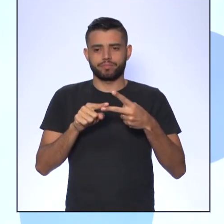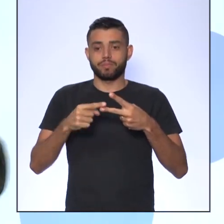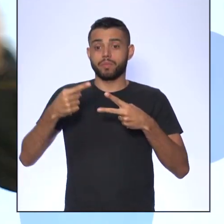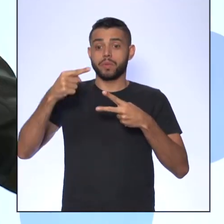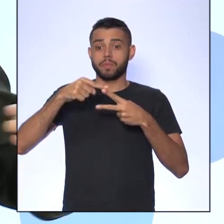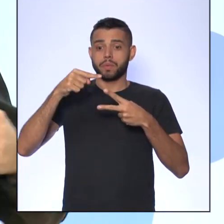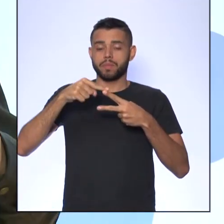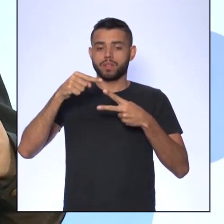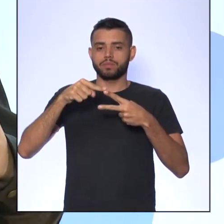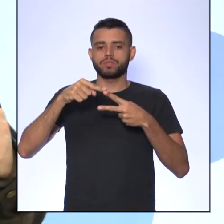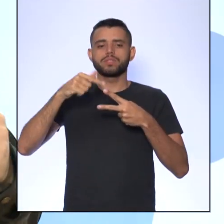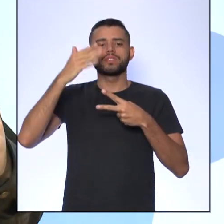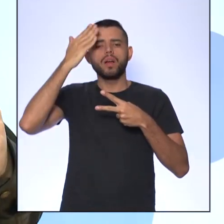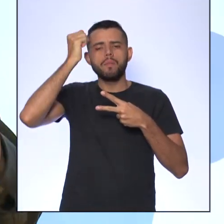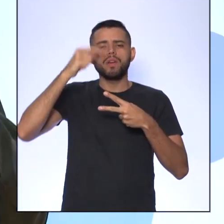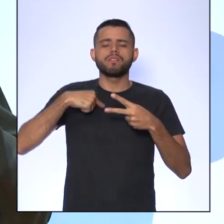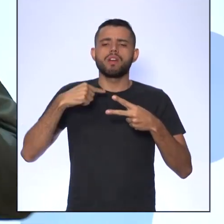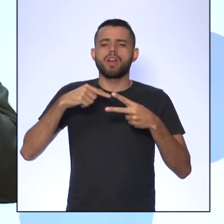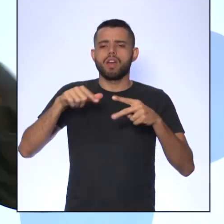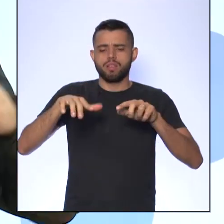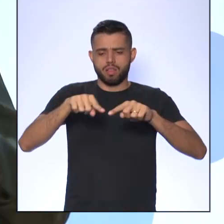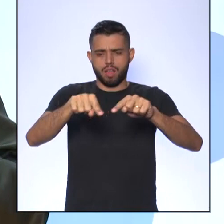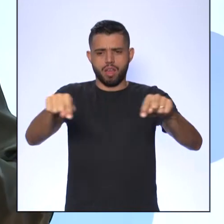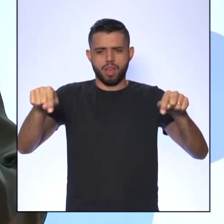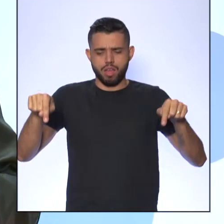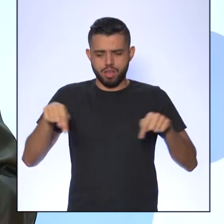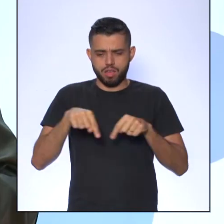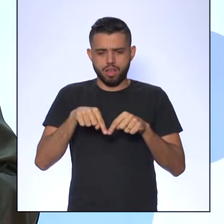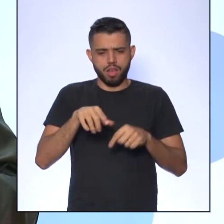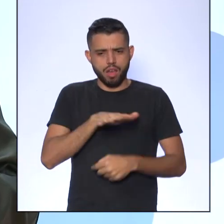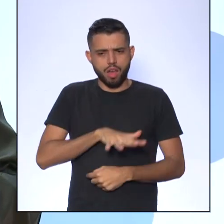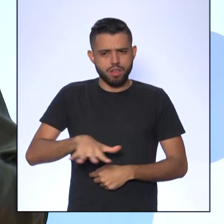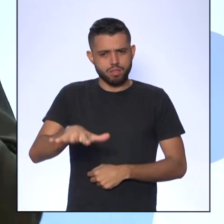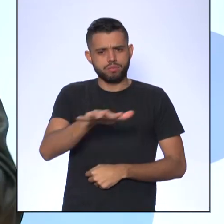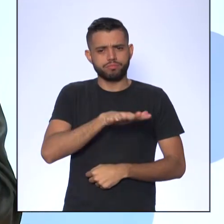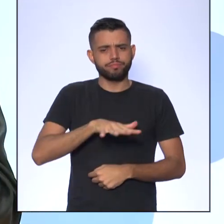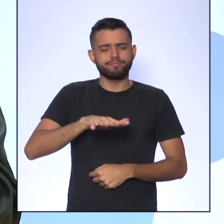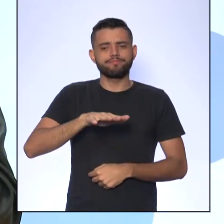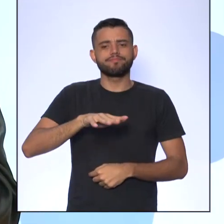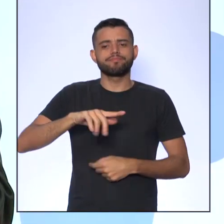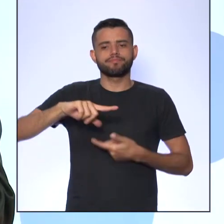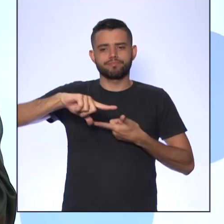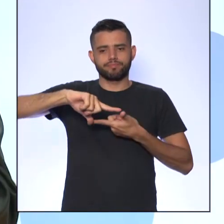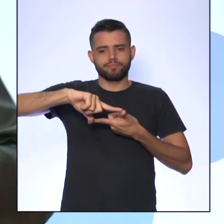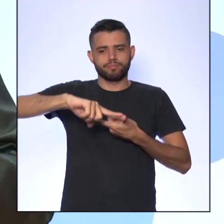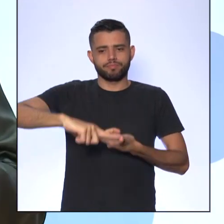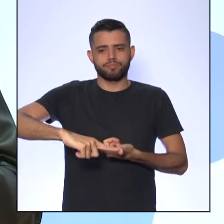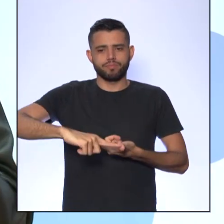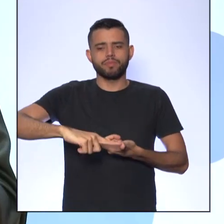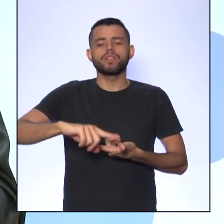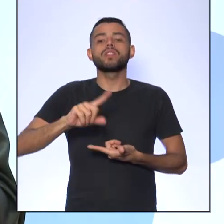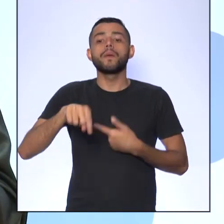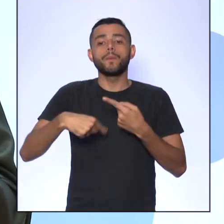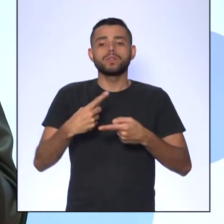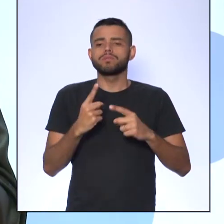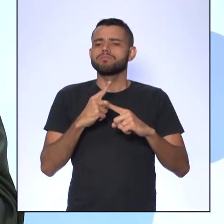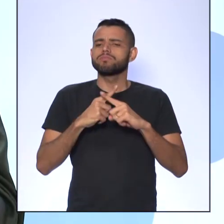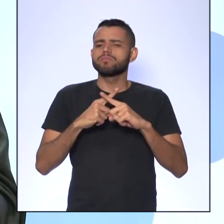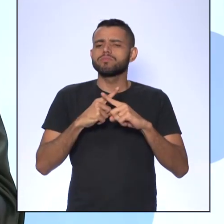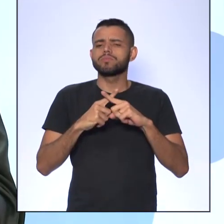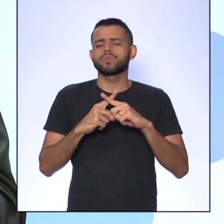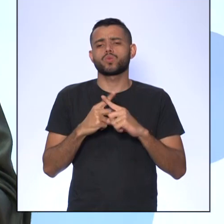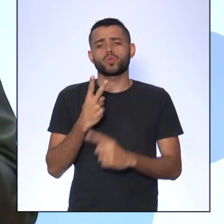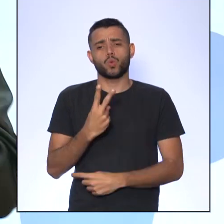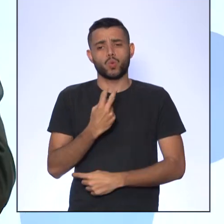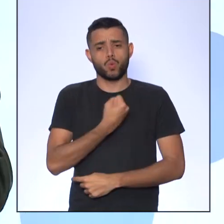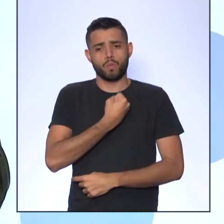tenho que saber a área quadrada primeiro. Então, descubro a área quadrada. Em seguida da área quadrada, eu vou multiplicar pelos dois valores que eu passei